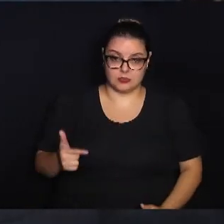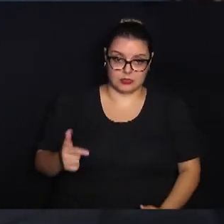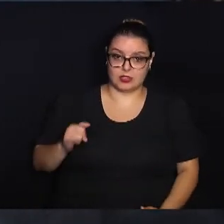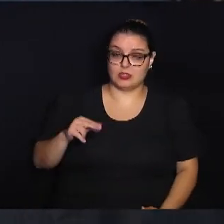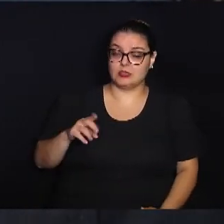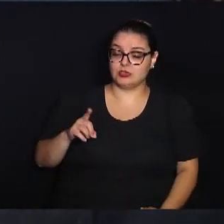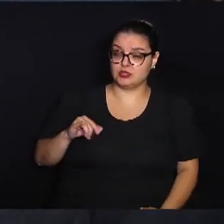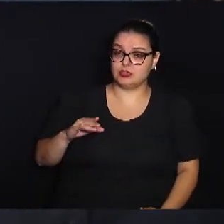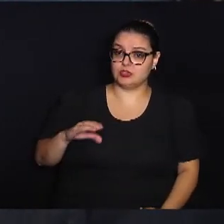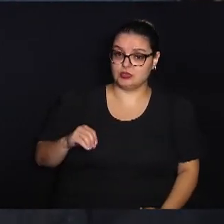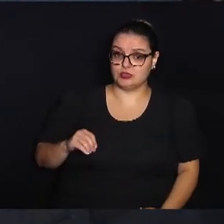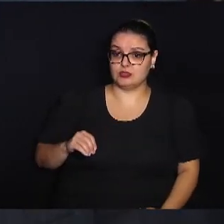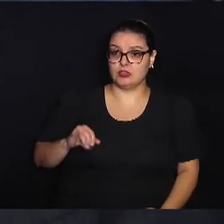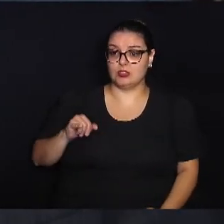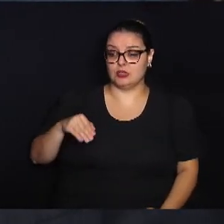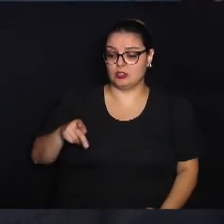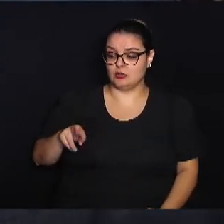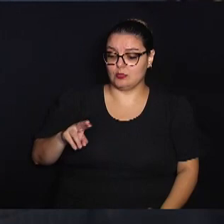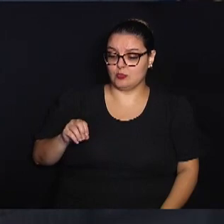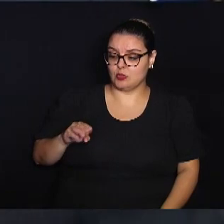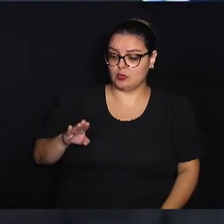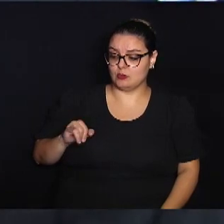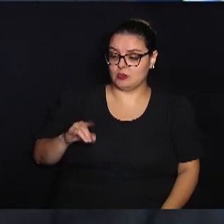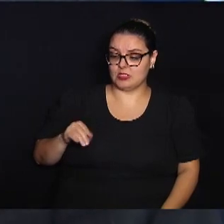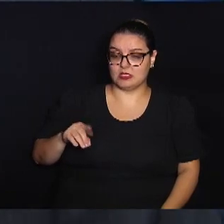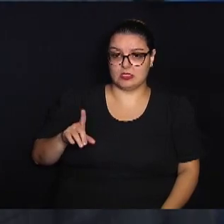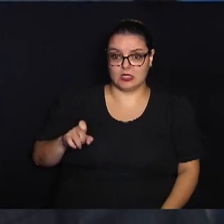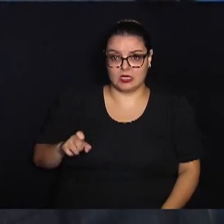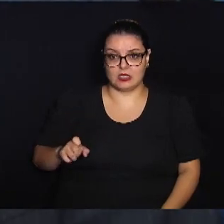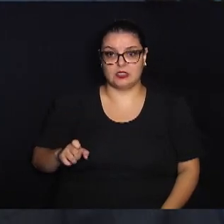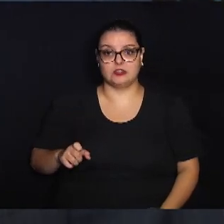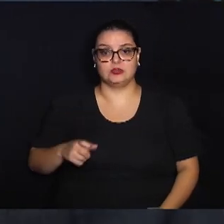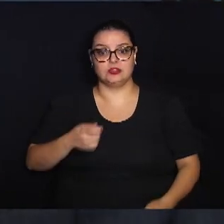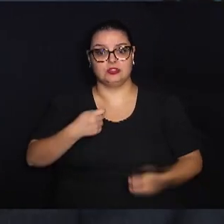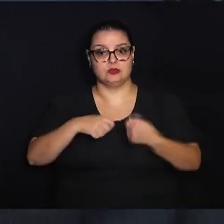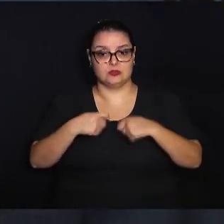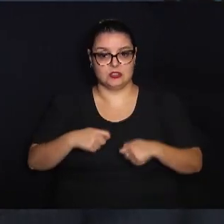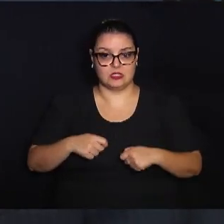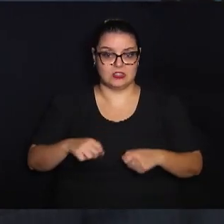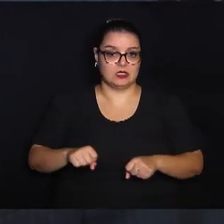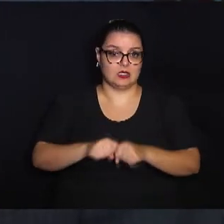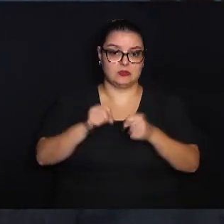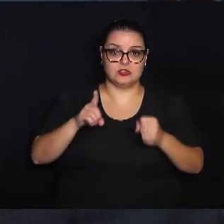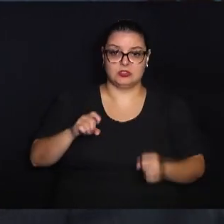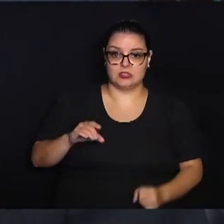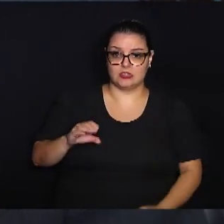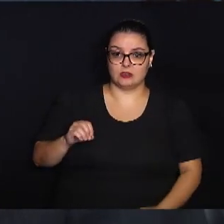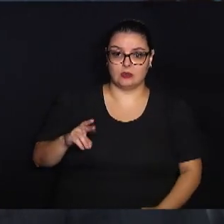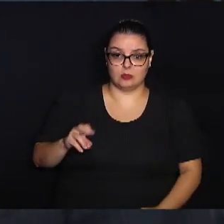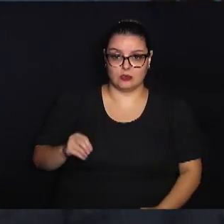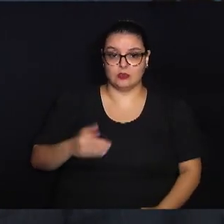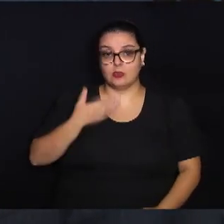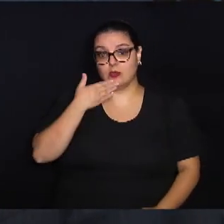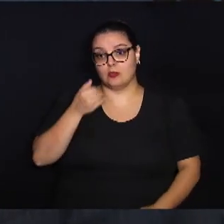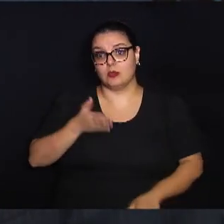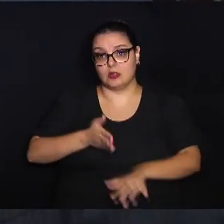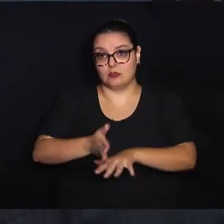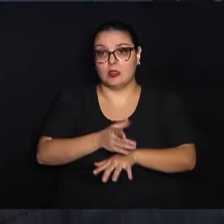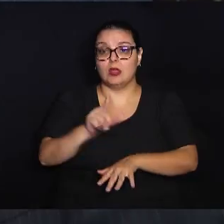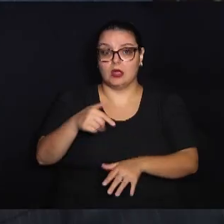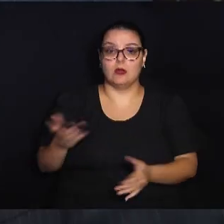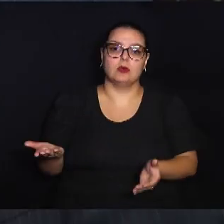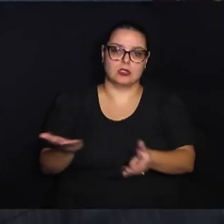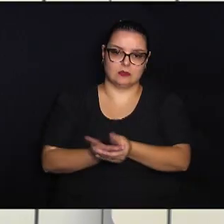de improbidade administrativa, nenhum indício de quebra de decoro, nós consideramos que o melhor caminho é o